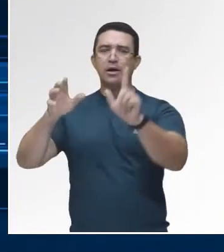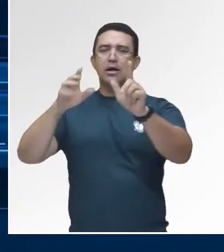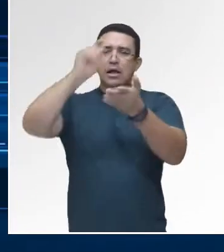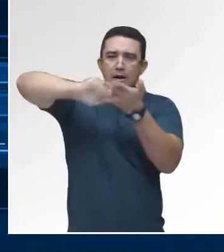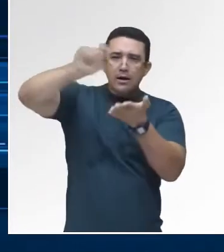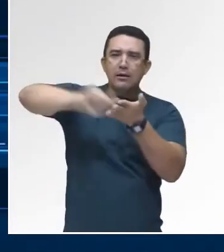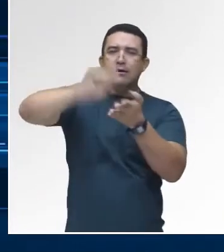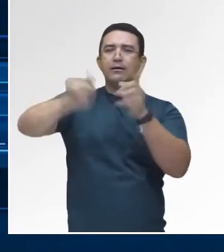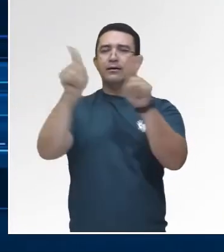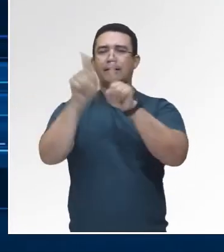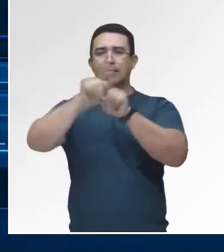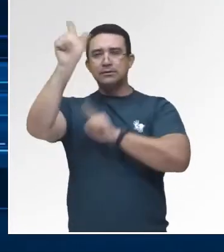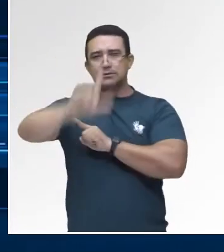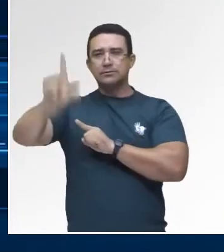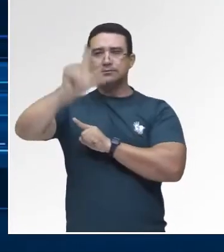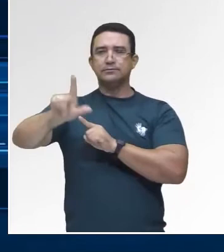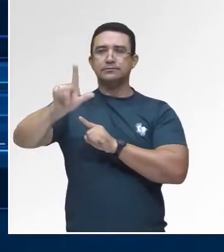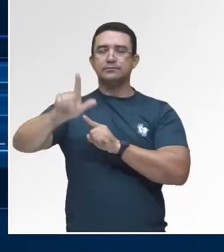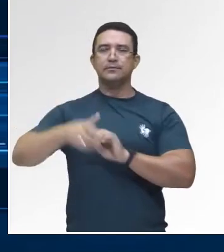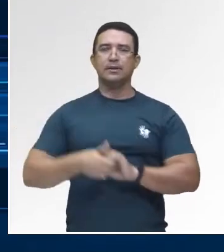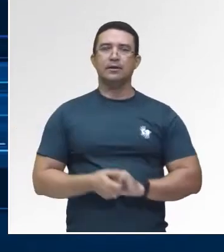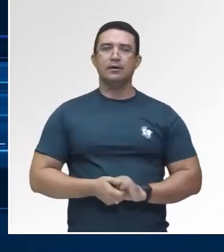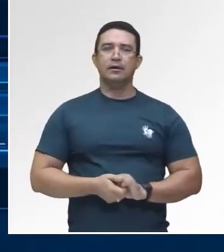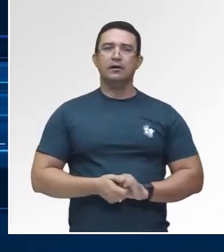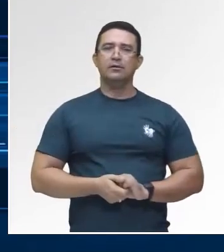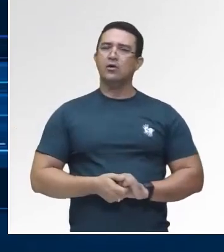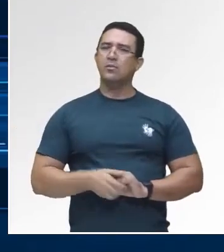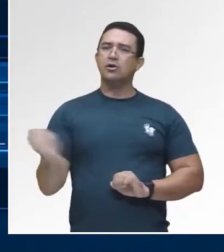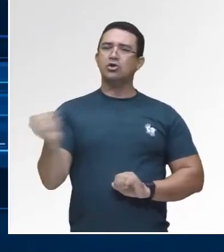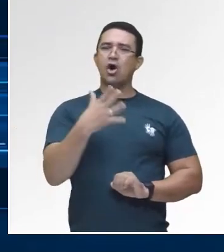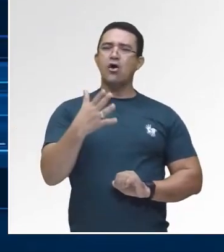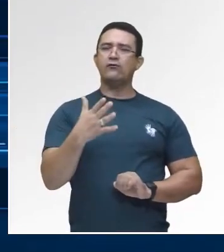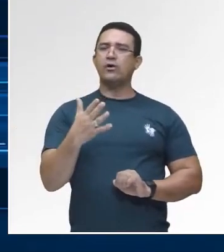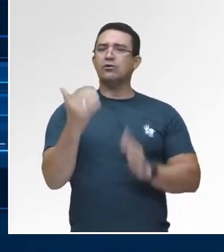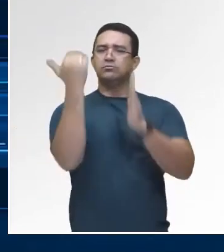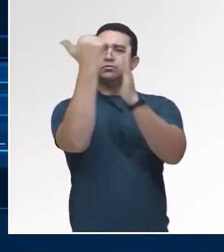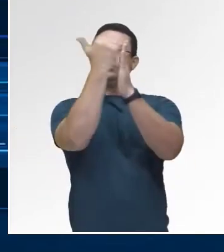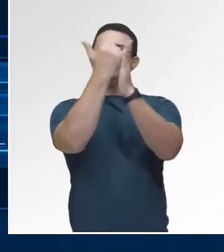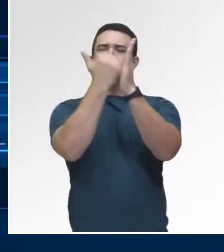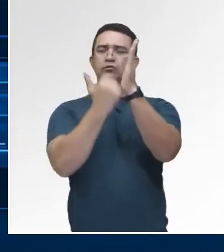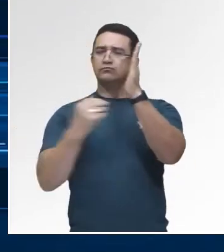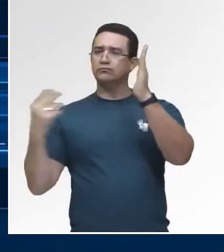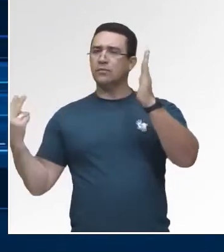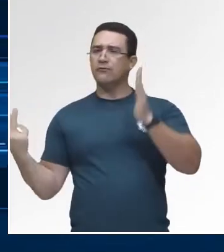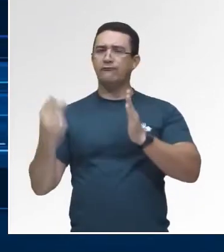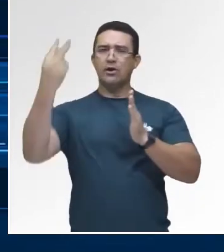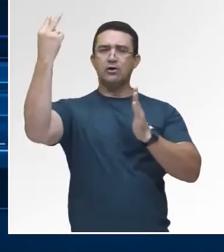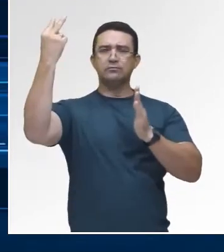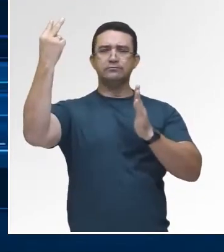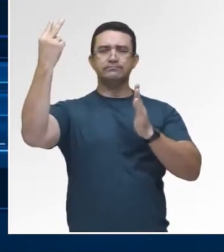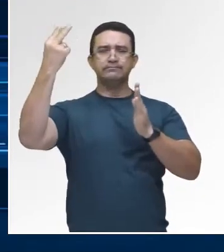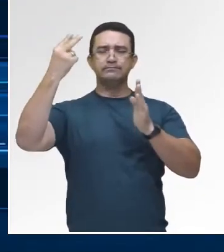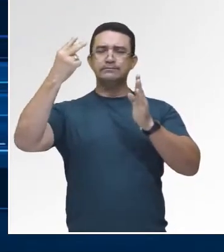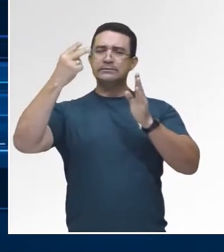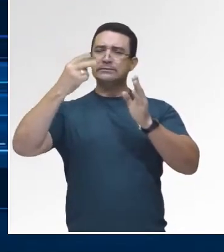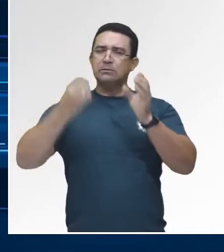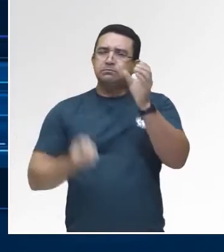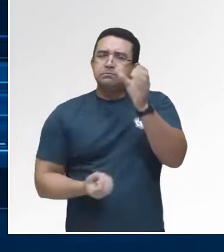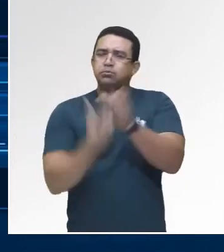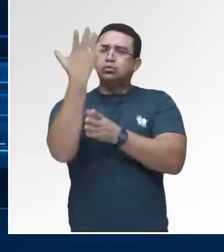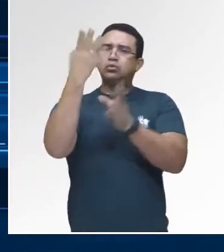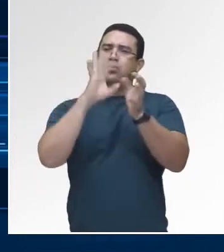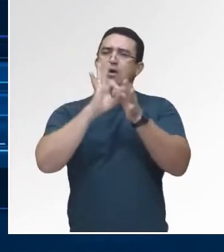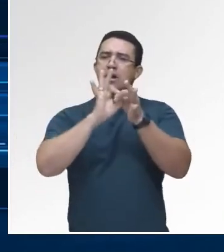outra característica. Uma nova escala de valores. Muito bem, surgiu o liberalismo, mudança